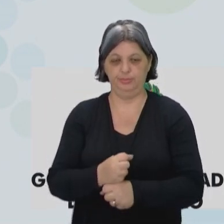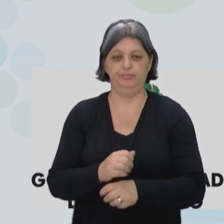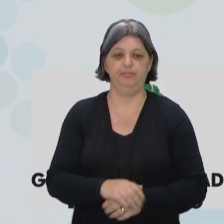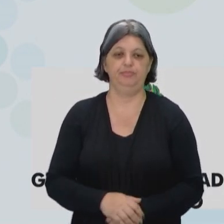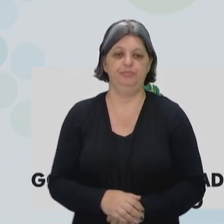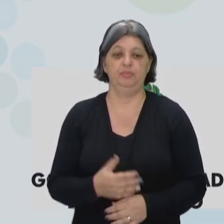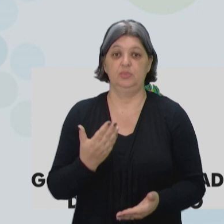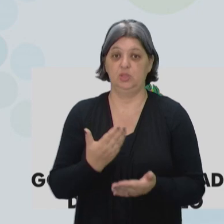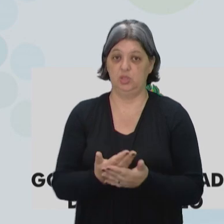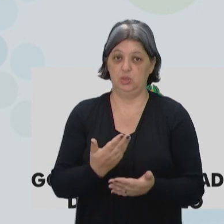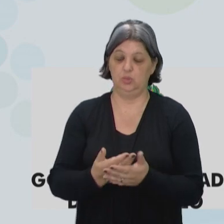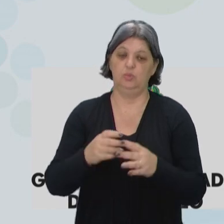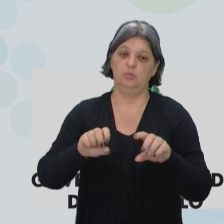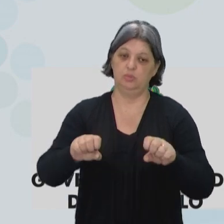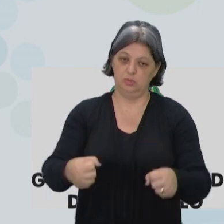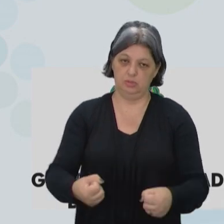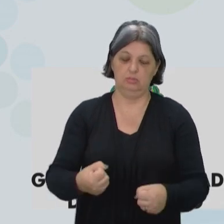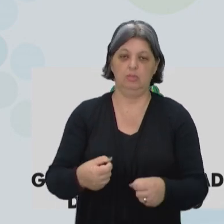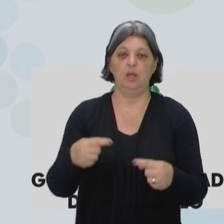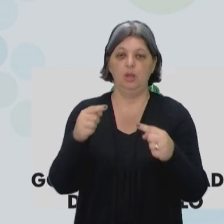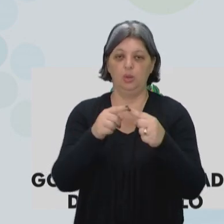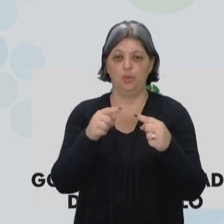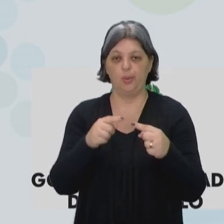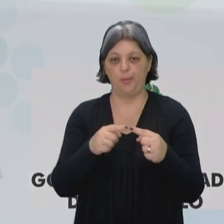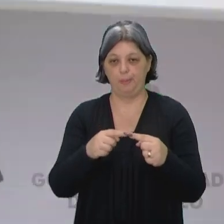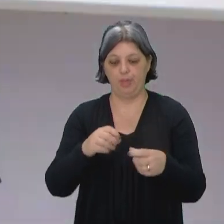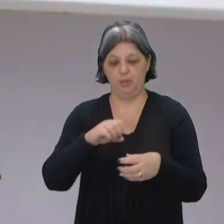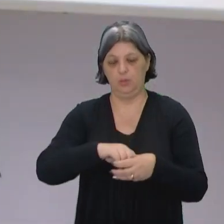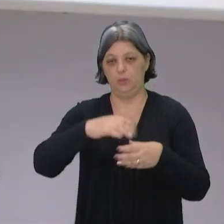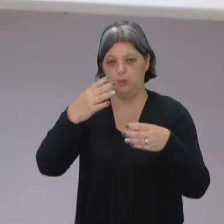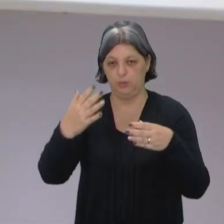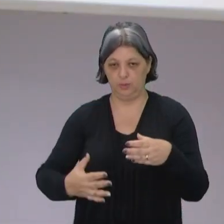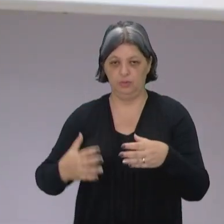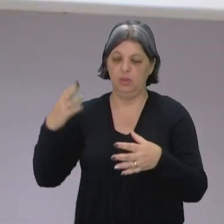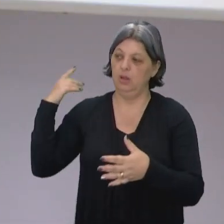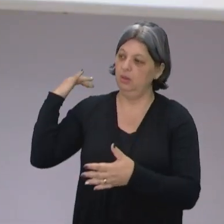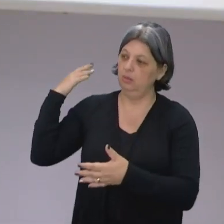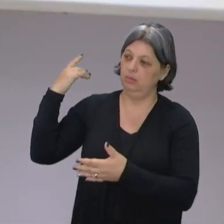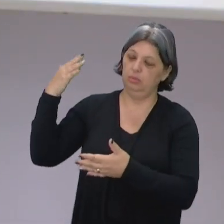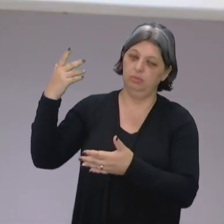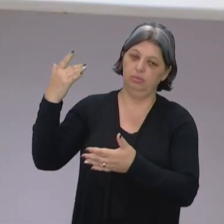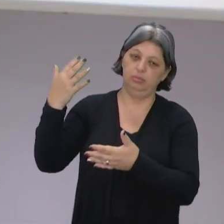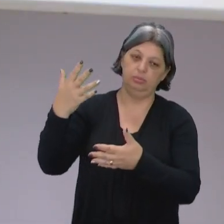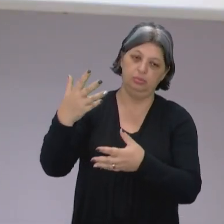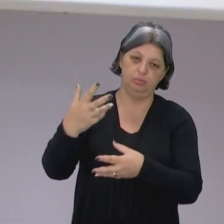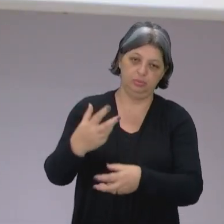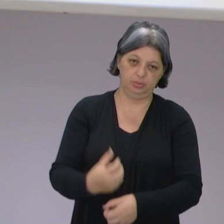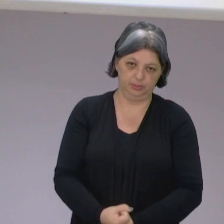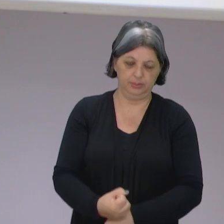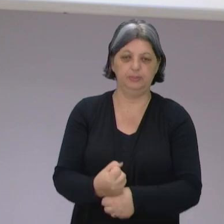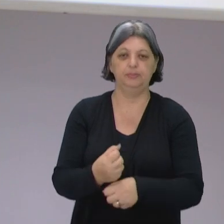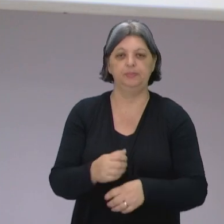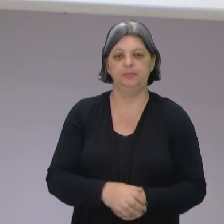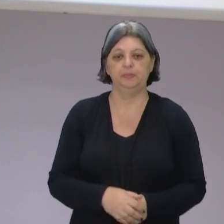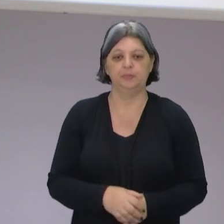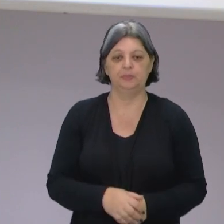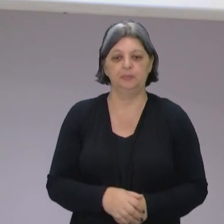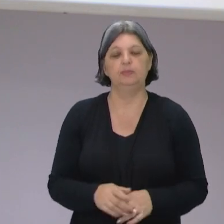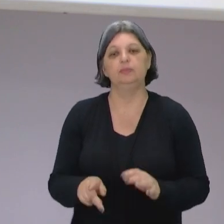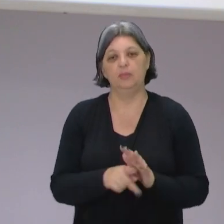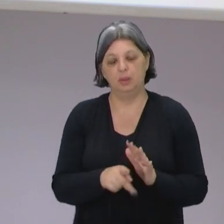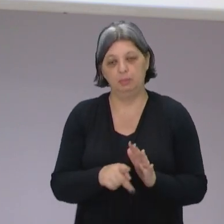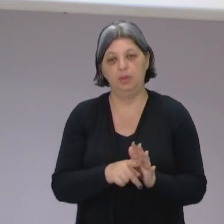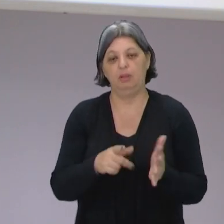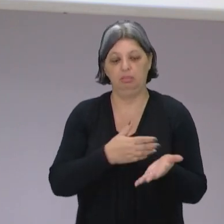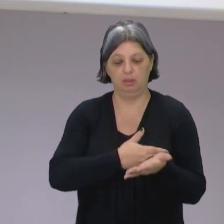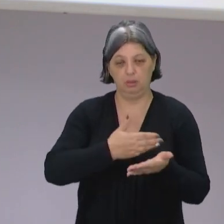fazer aulas que têm a ver com conteúdos que tratamos durante toda essa trajetória, Desde o início ali falando na introdução